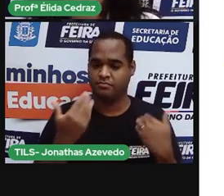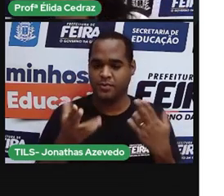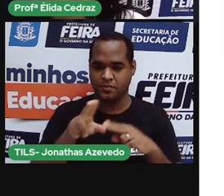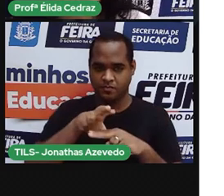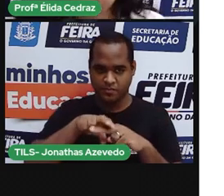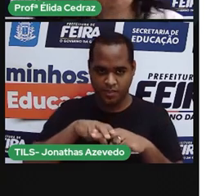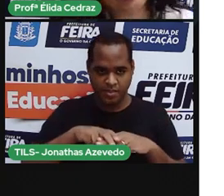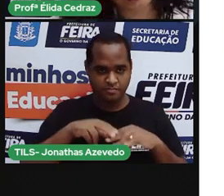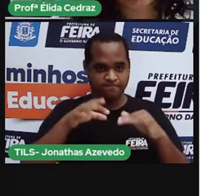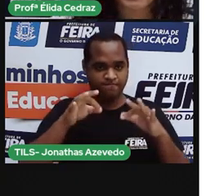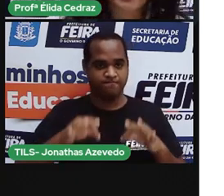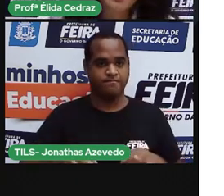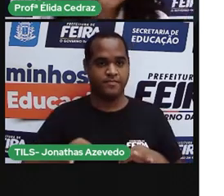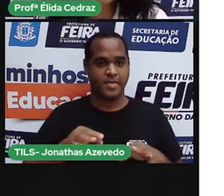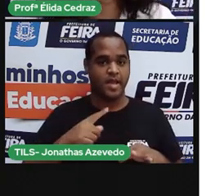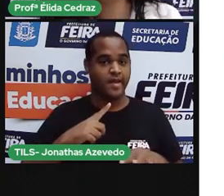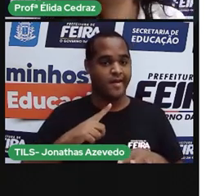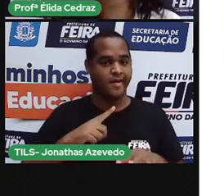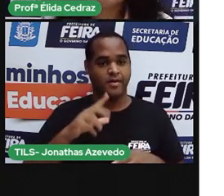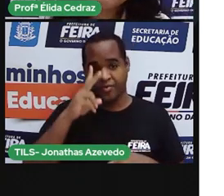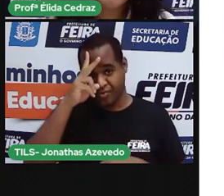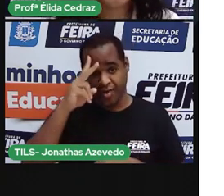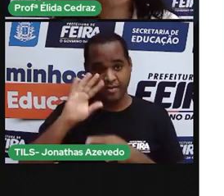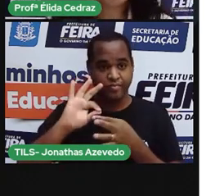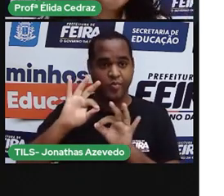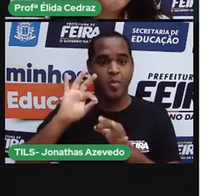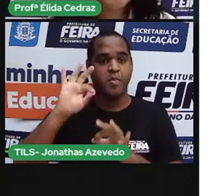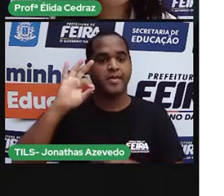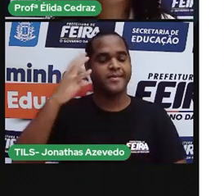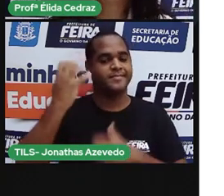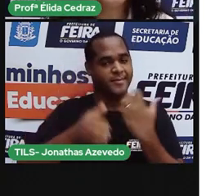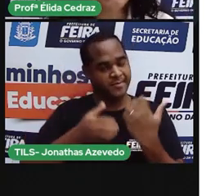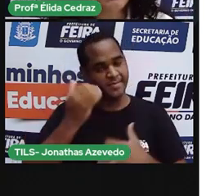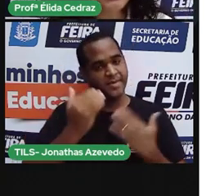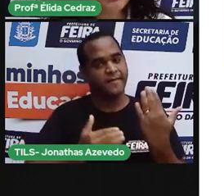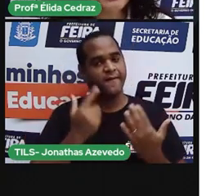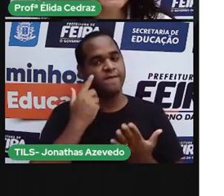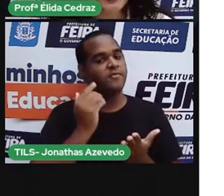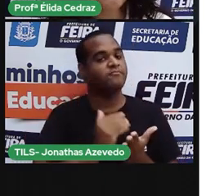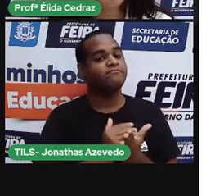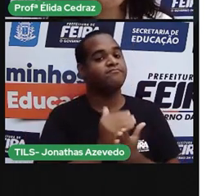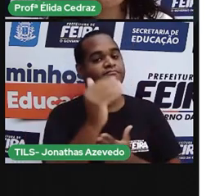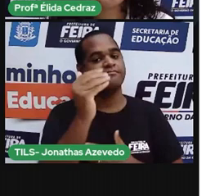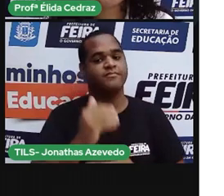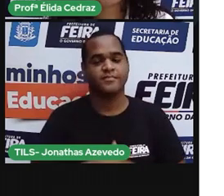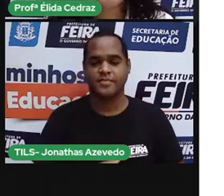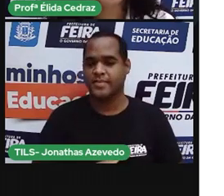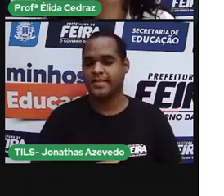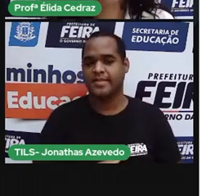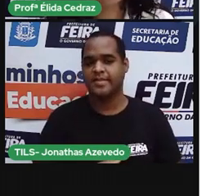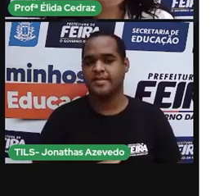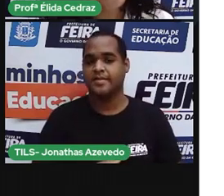Então, se acomoda aí, porque a história é grande. E vamos começar.